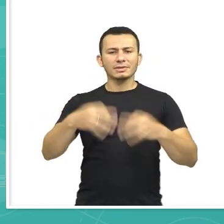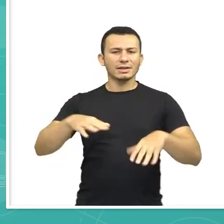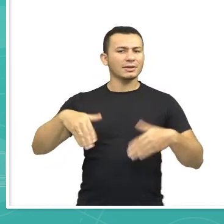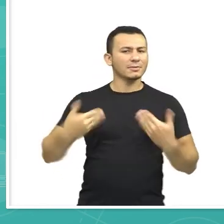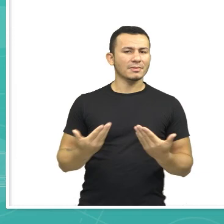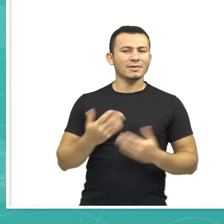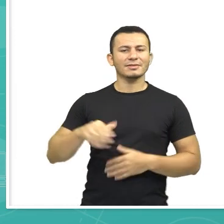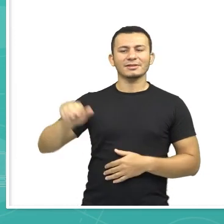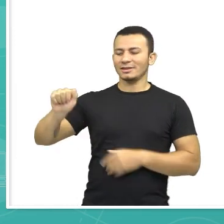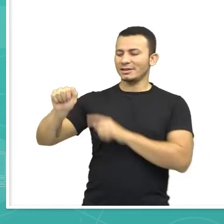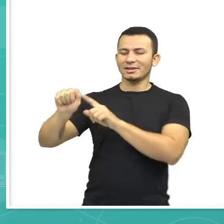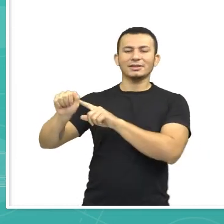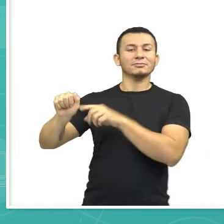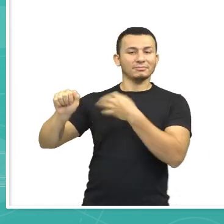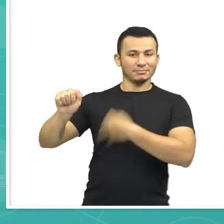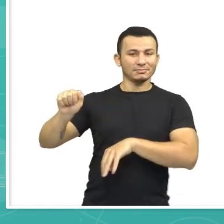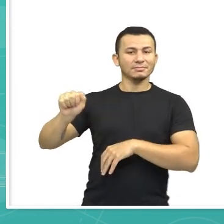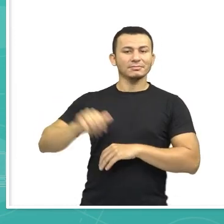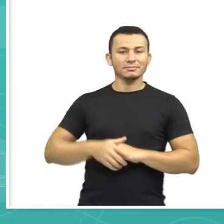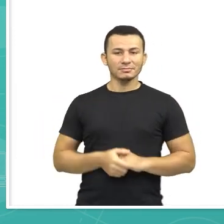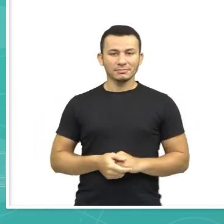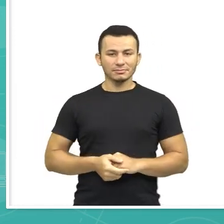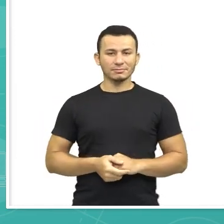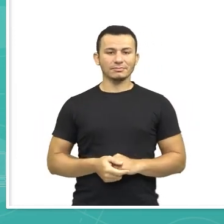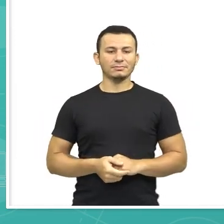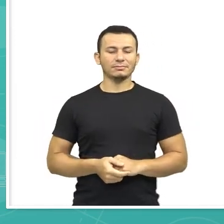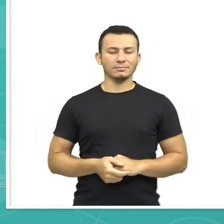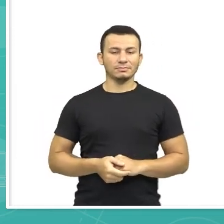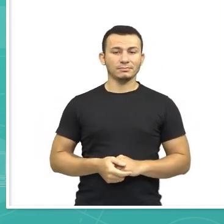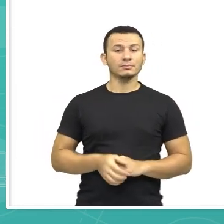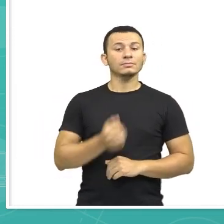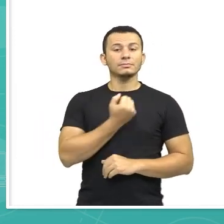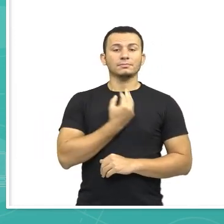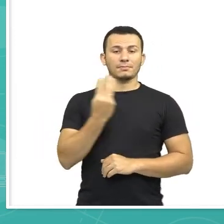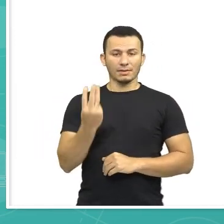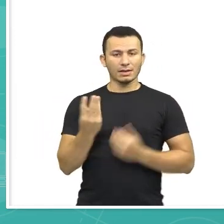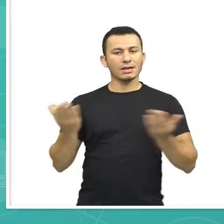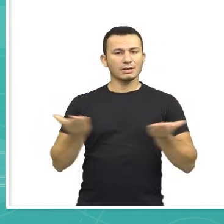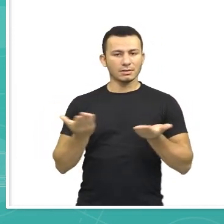aqui realçar, olha só, letra A, exatamente. Vamos à questão 3?